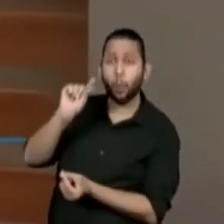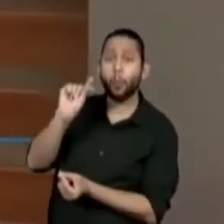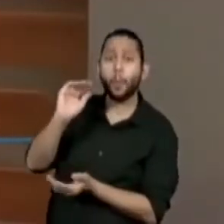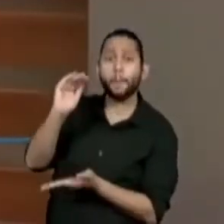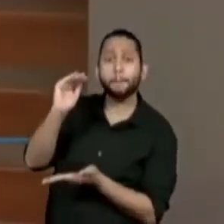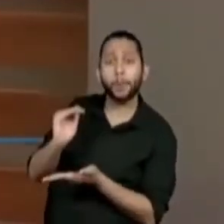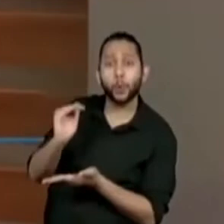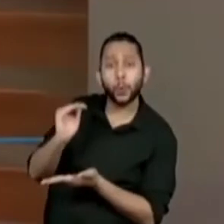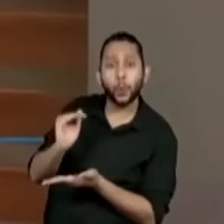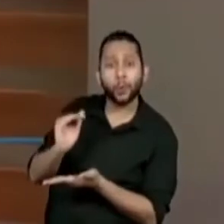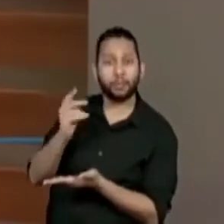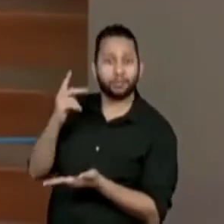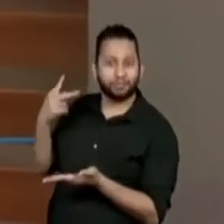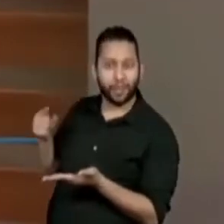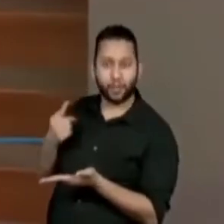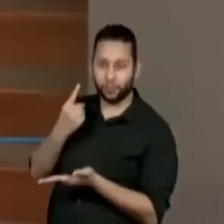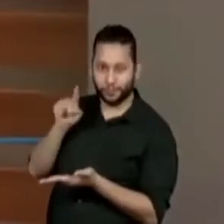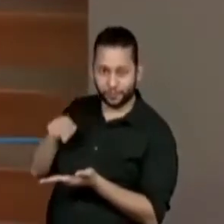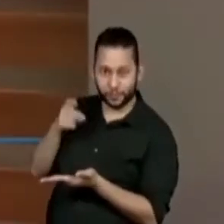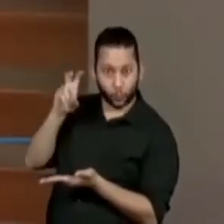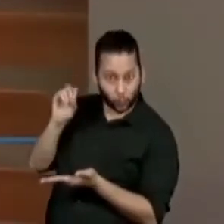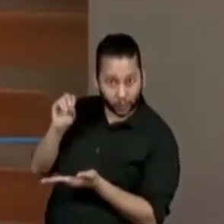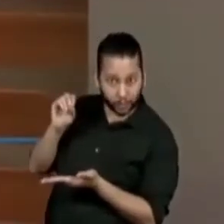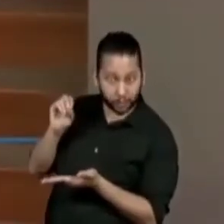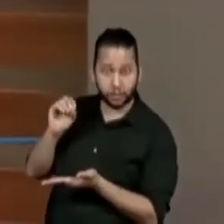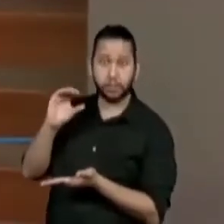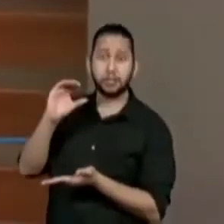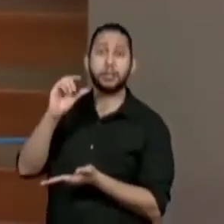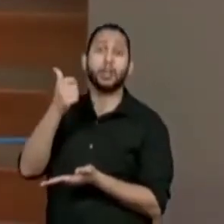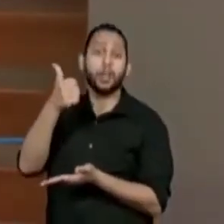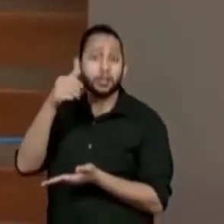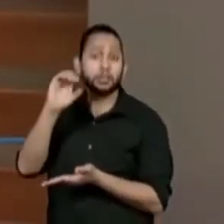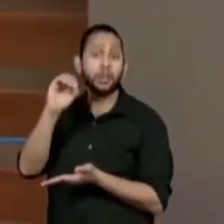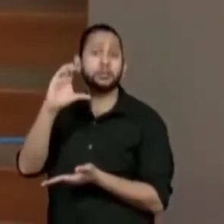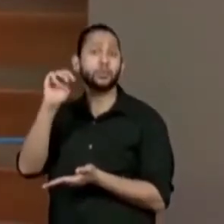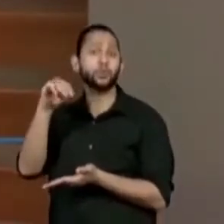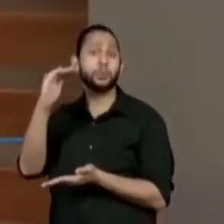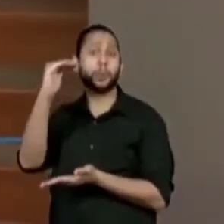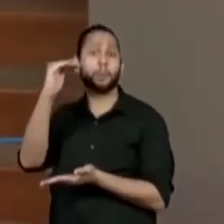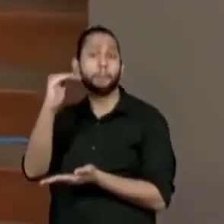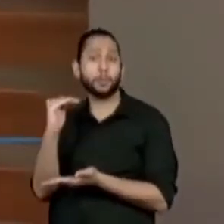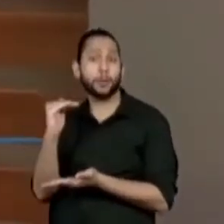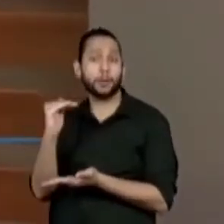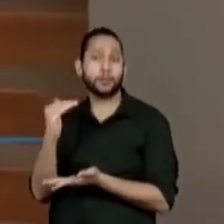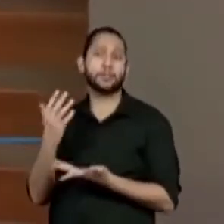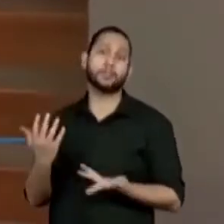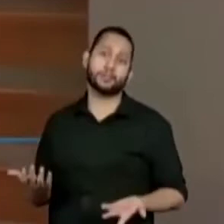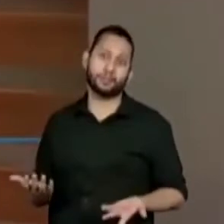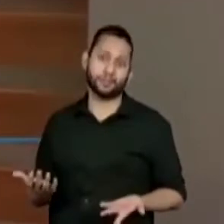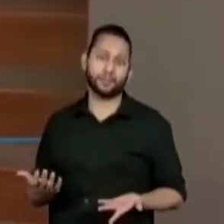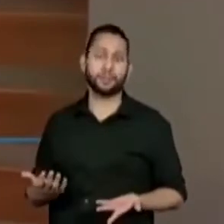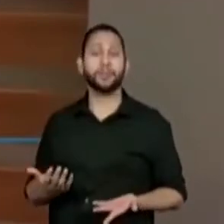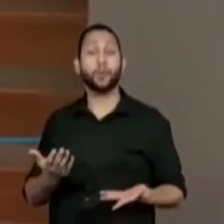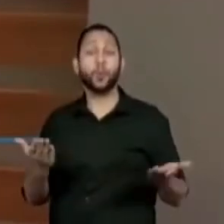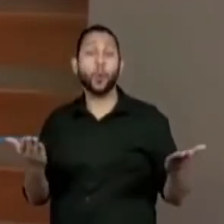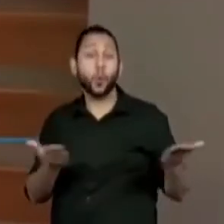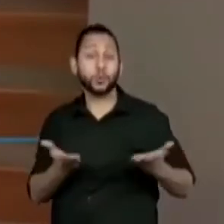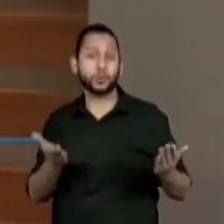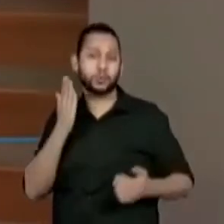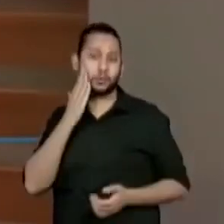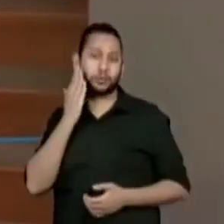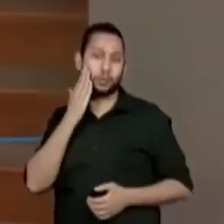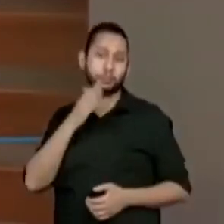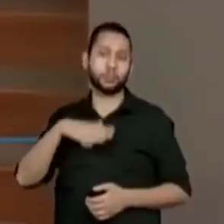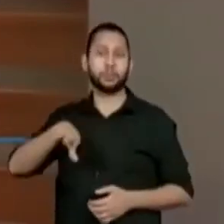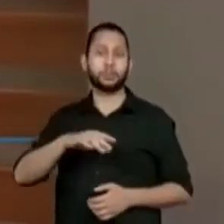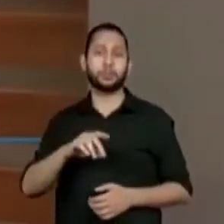Fran. É isso que a gente vai se basear, ok? Então, a gente tem uma medida de referência, que é a altura do aluno do 4º ano. Então,